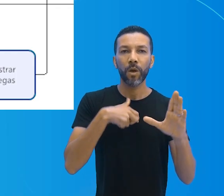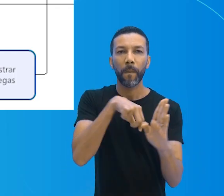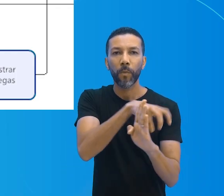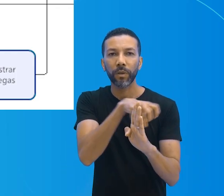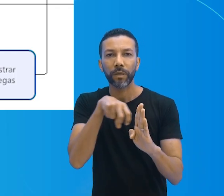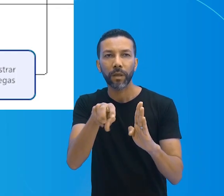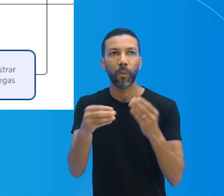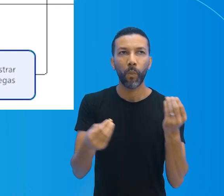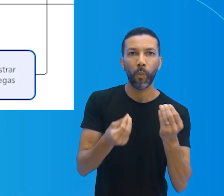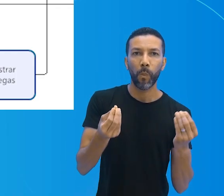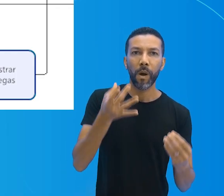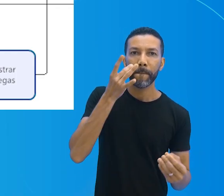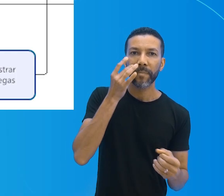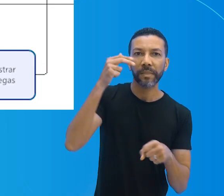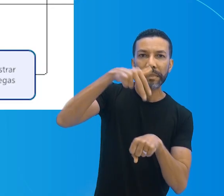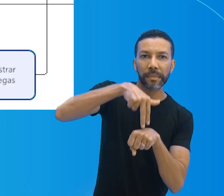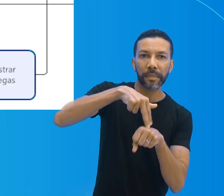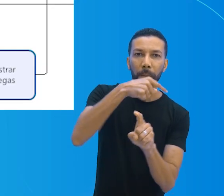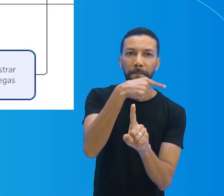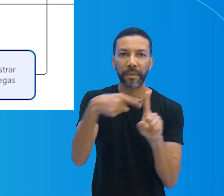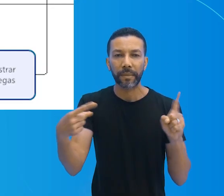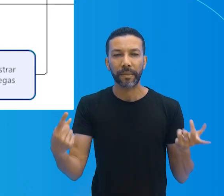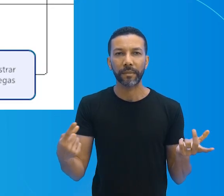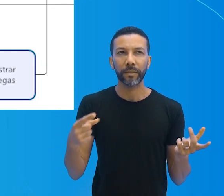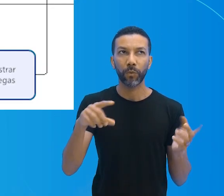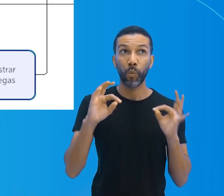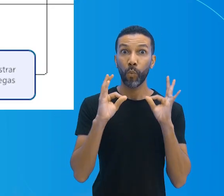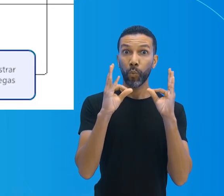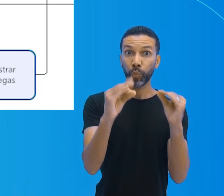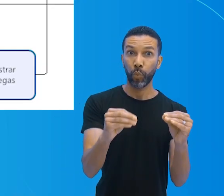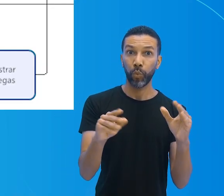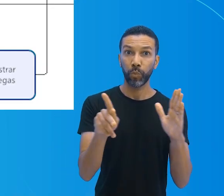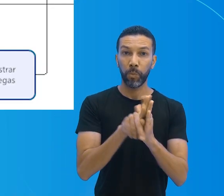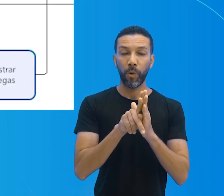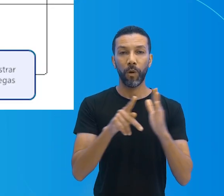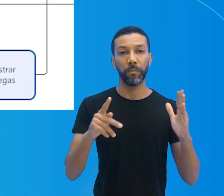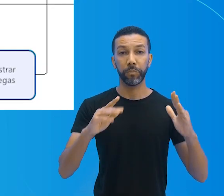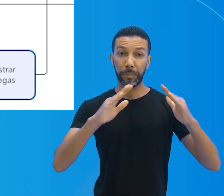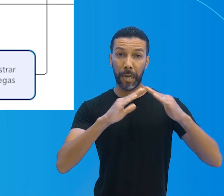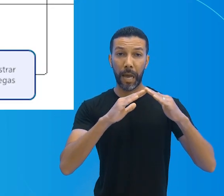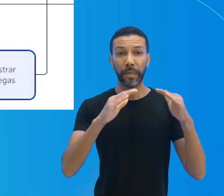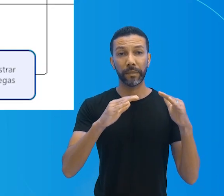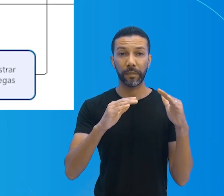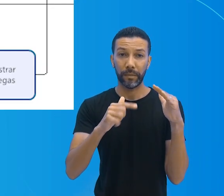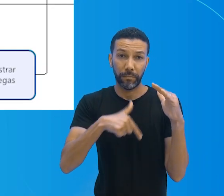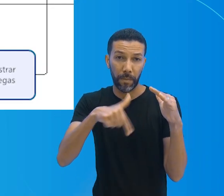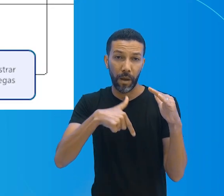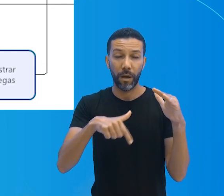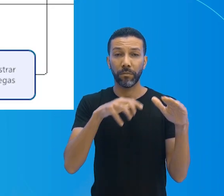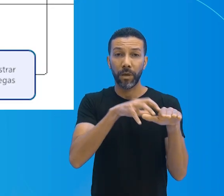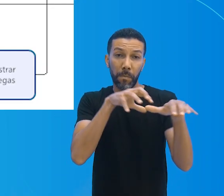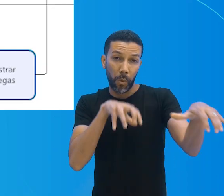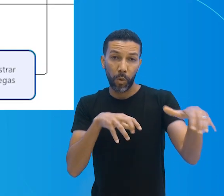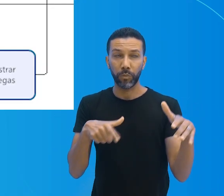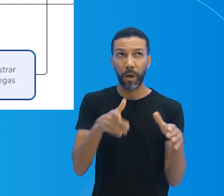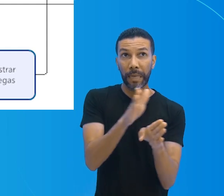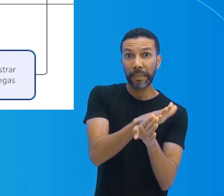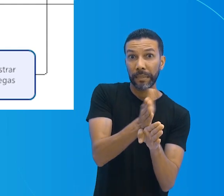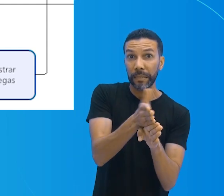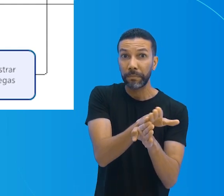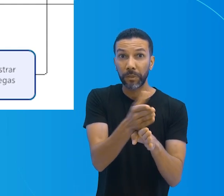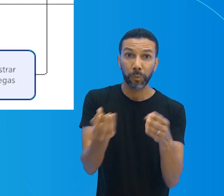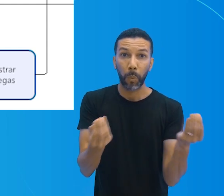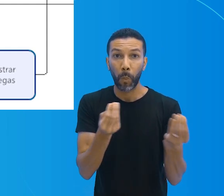que ele vai aderir, né? É um PGD presencial? É um PGD teletrabalho? É um PGD híbrido?